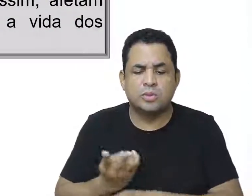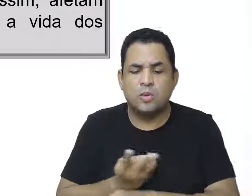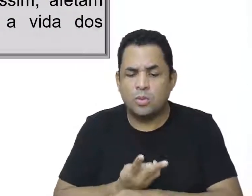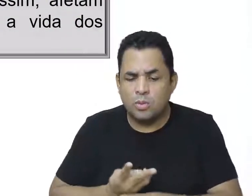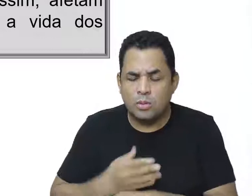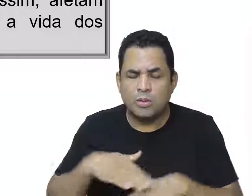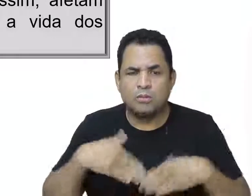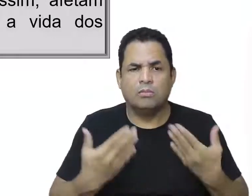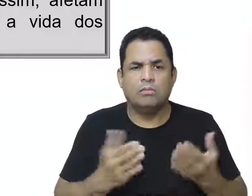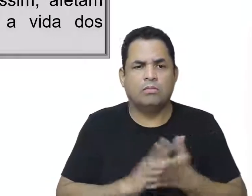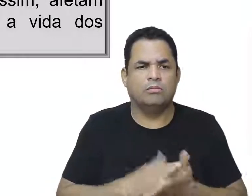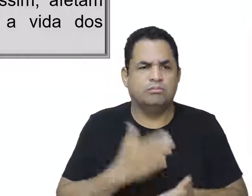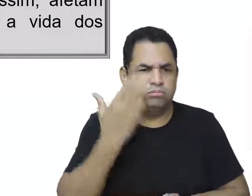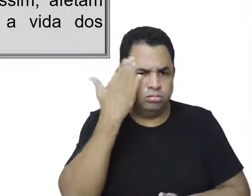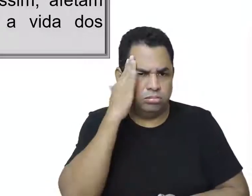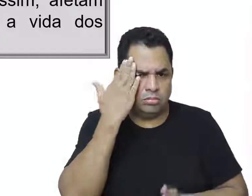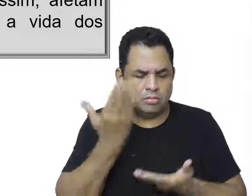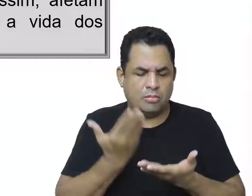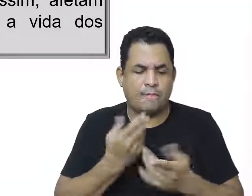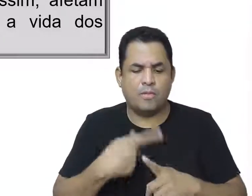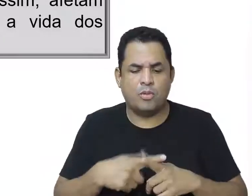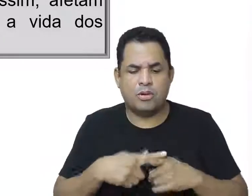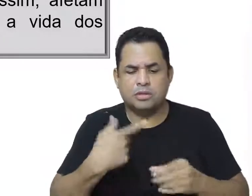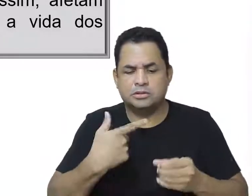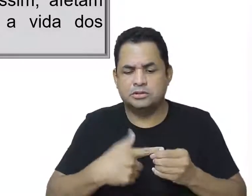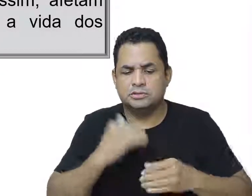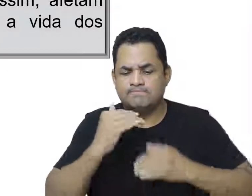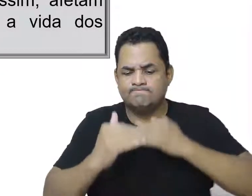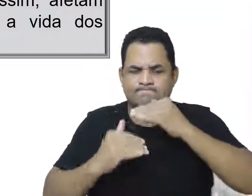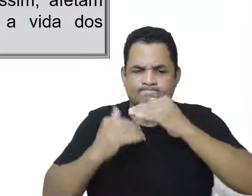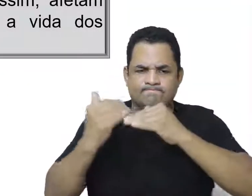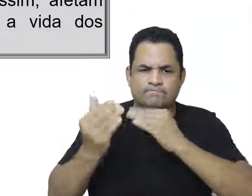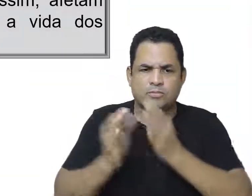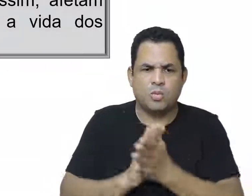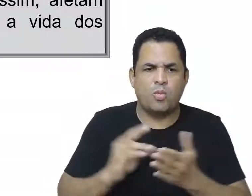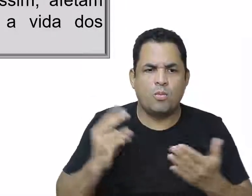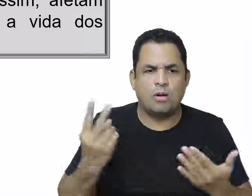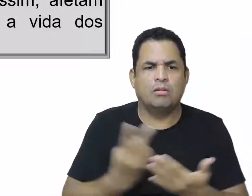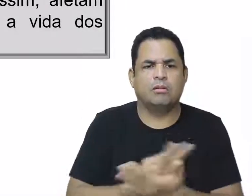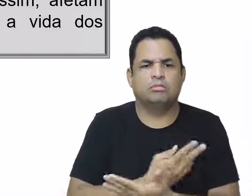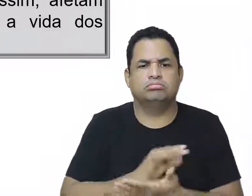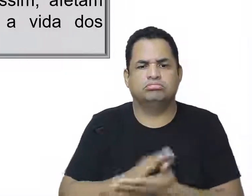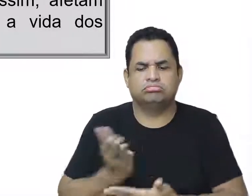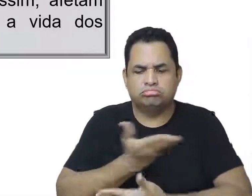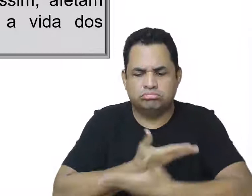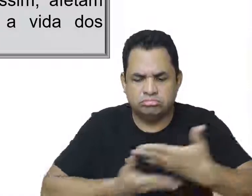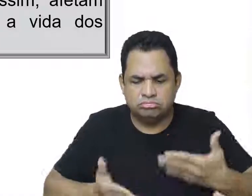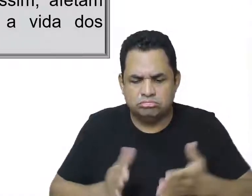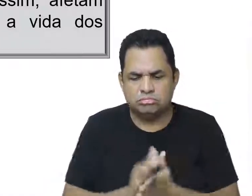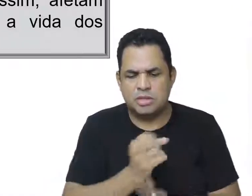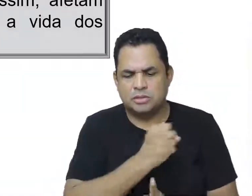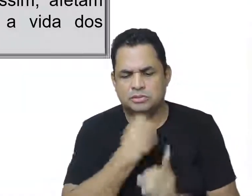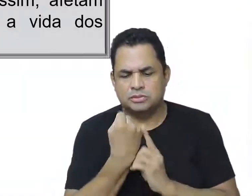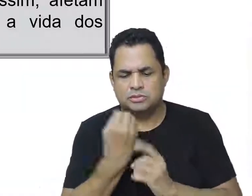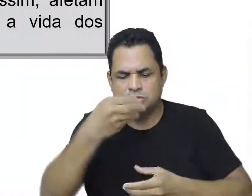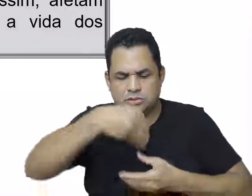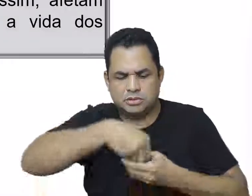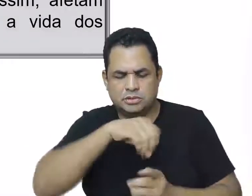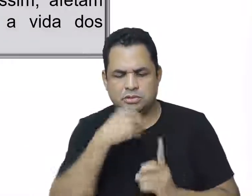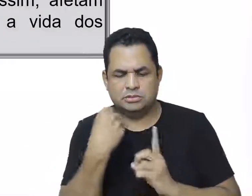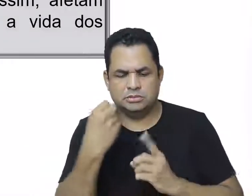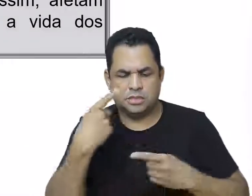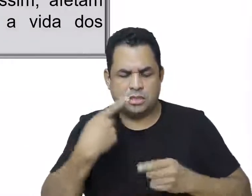busca? Compreender por que a cidade se desenvolve, como ocorrem as relações sociais dentro das cidades